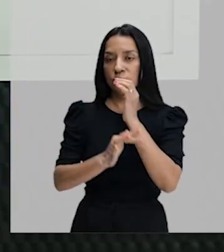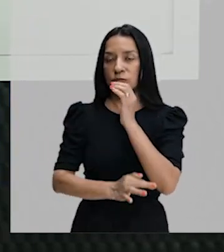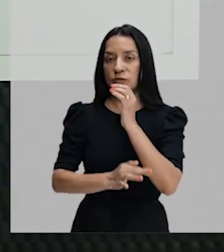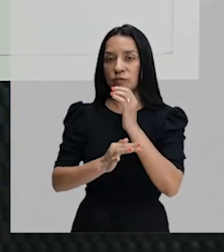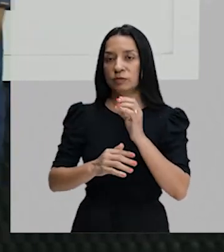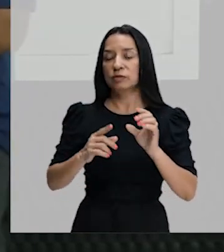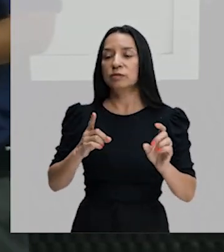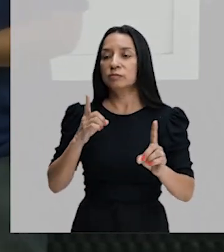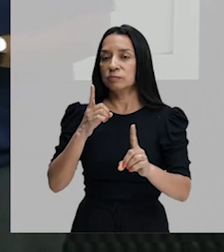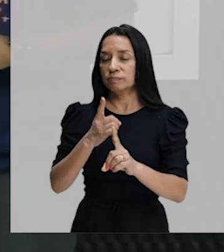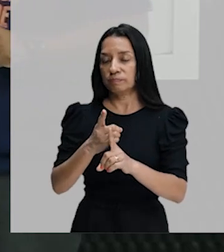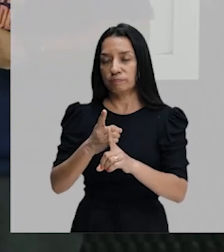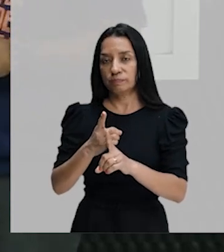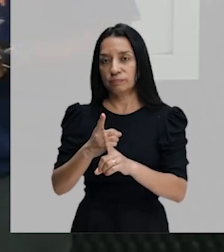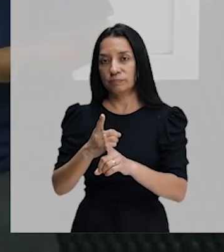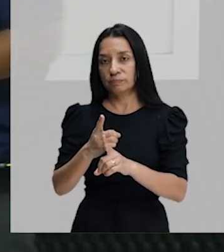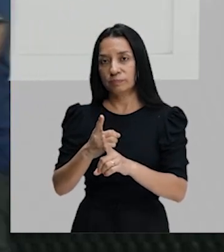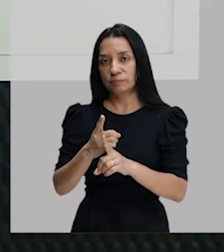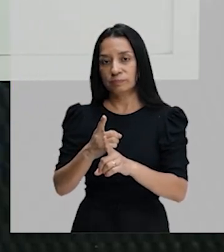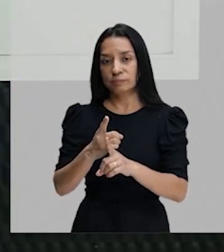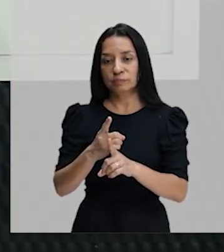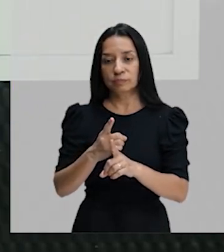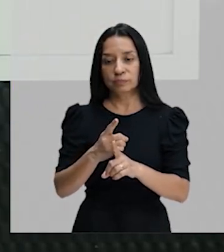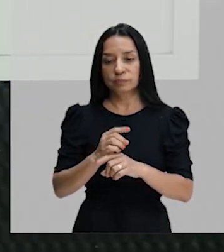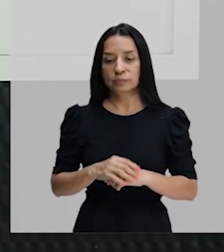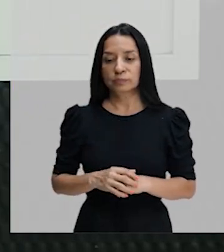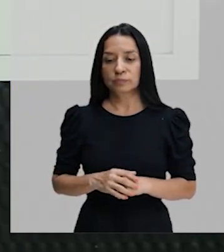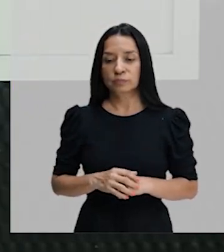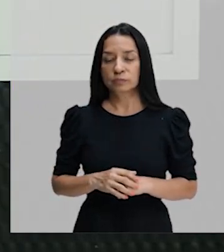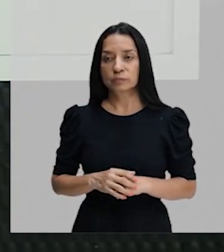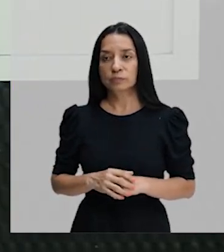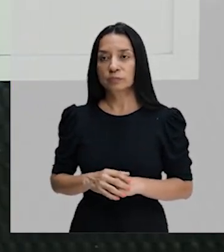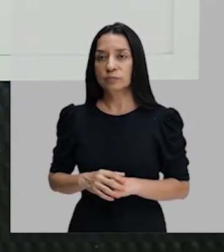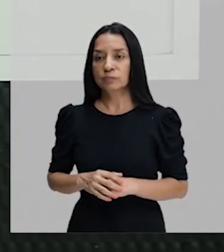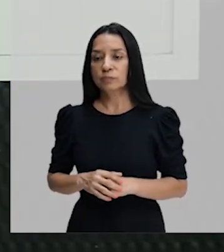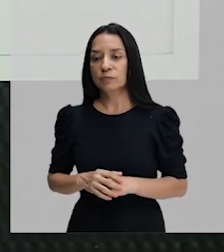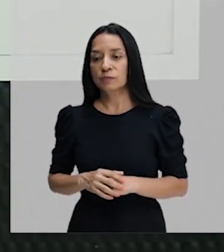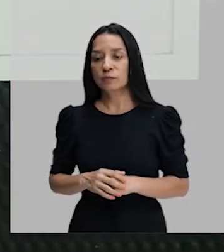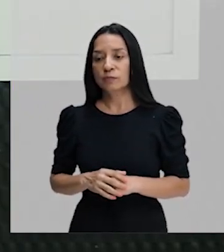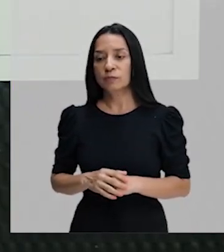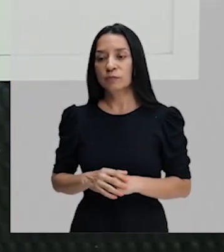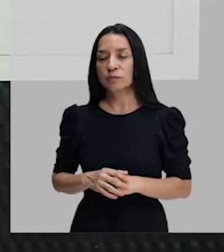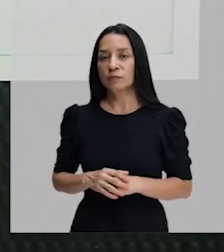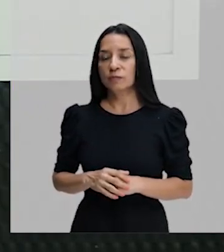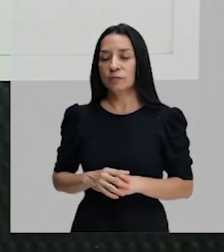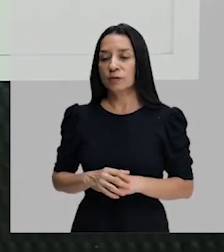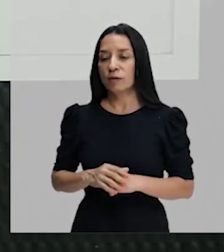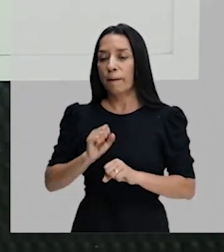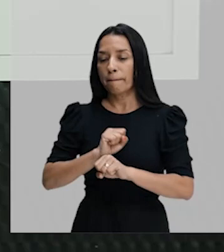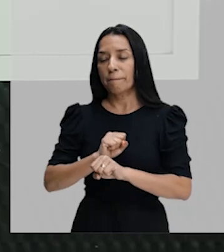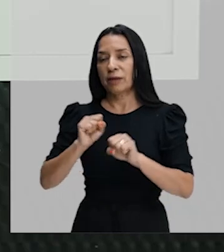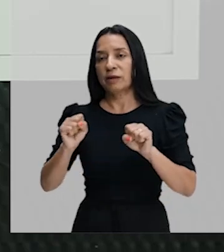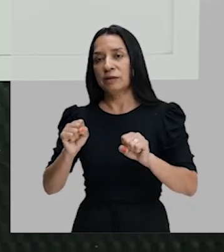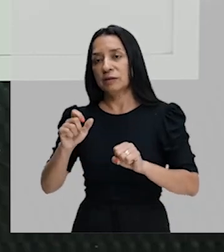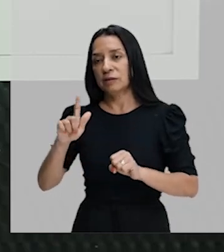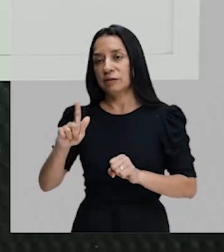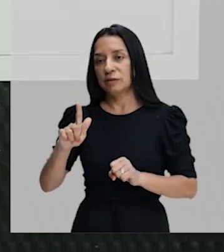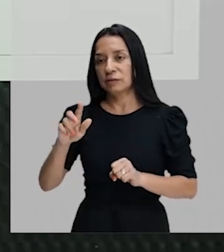vamos encontrar, tá certo? Nós vamos encontrar grandezas que nós vamos chamar de